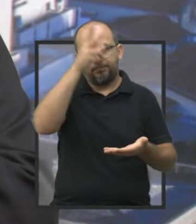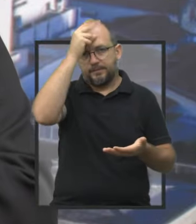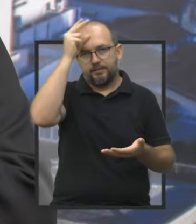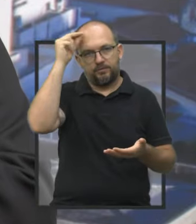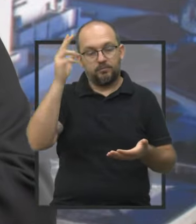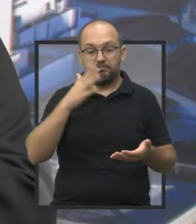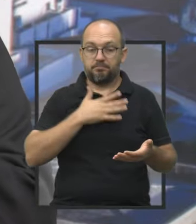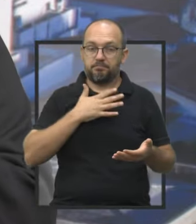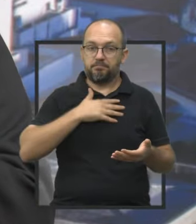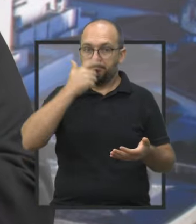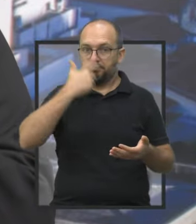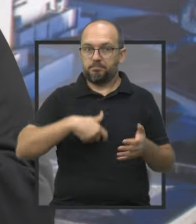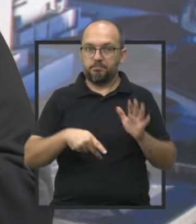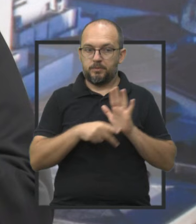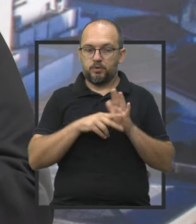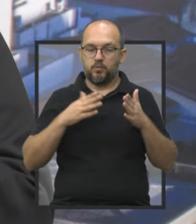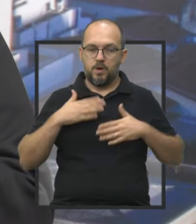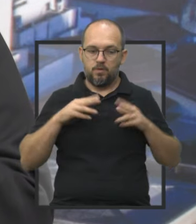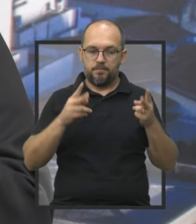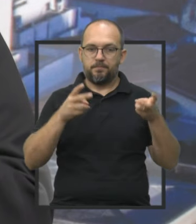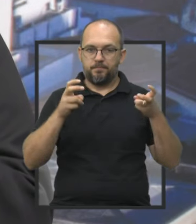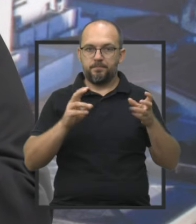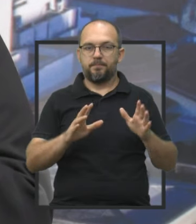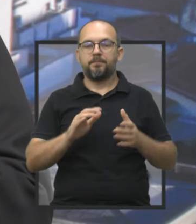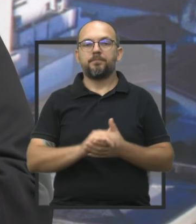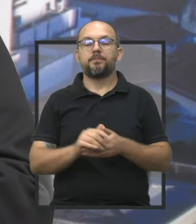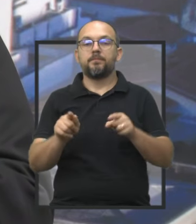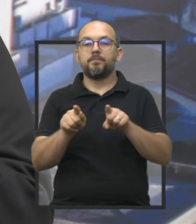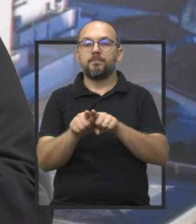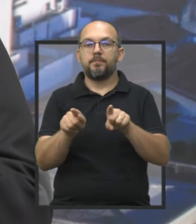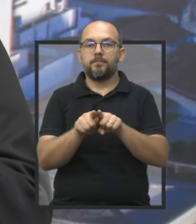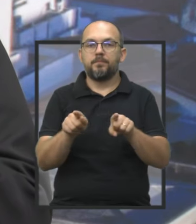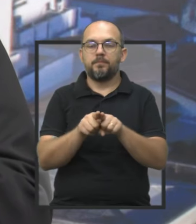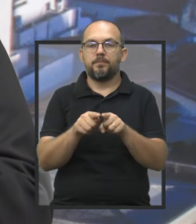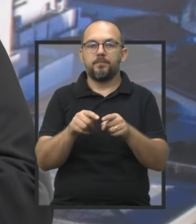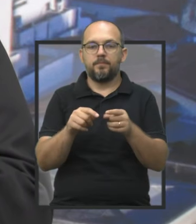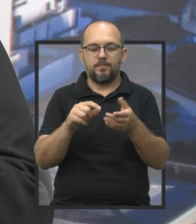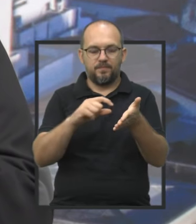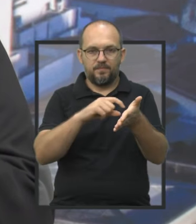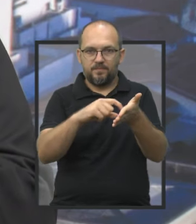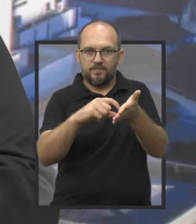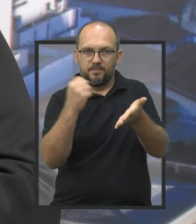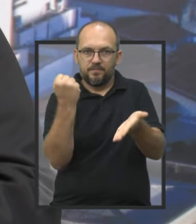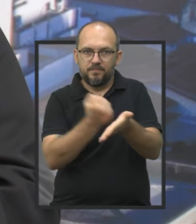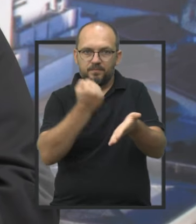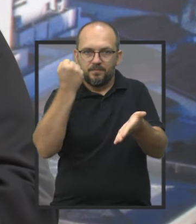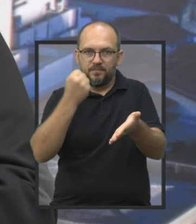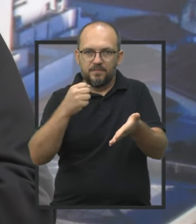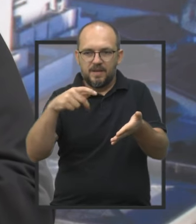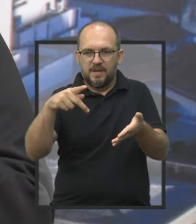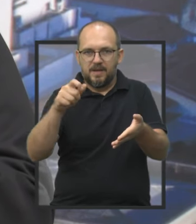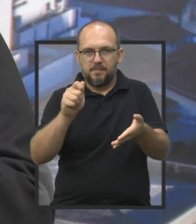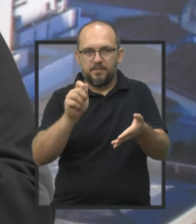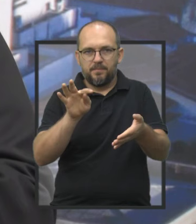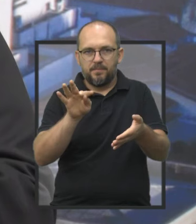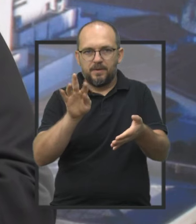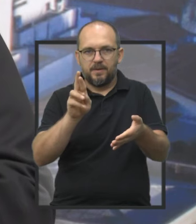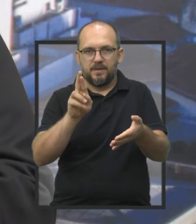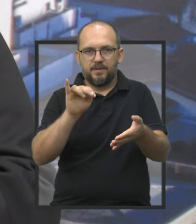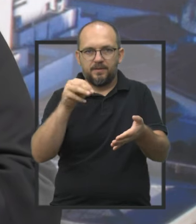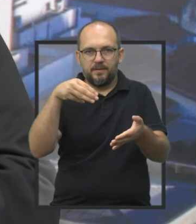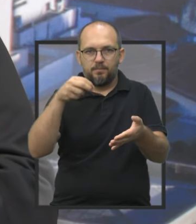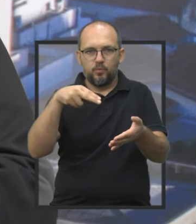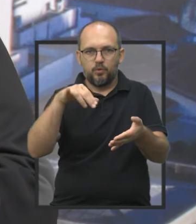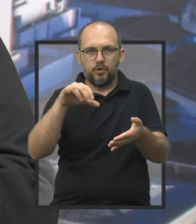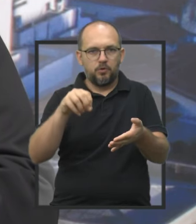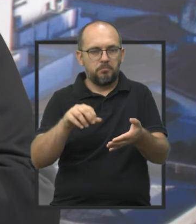ser, um juízo de valor pessoal, e ainda a patrimonialização desses equipamentos feita de